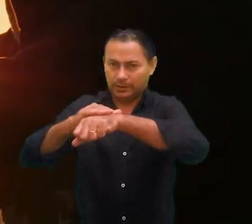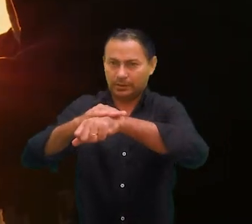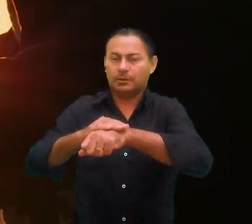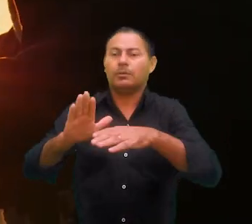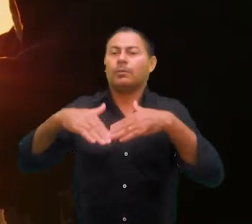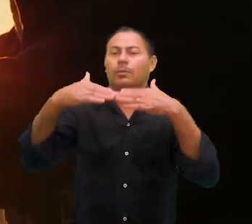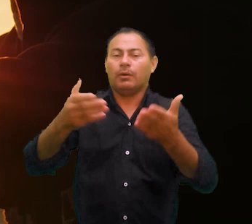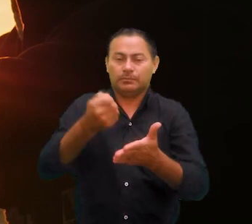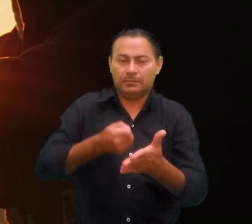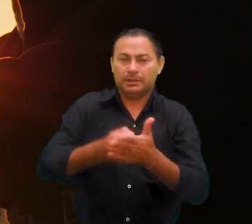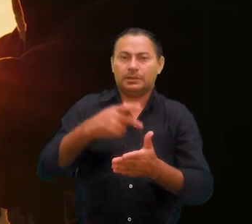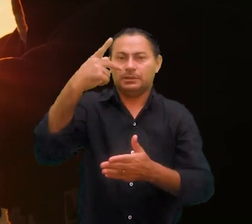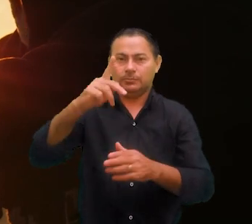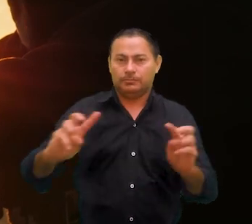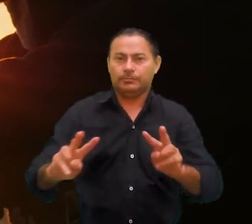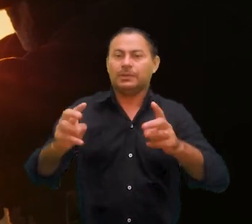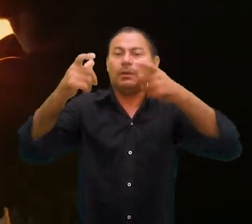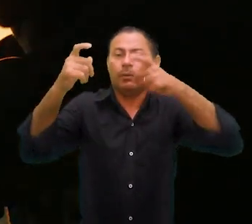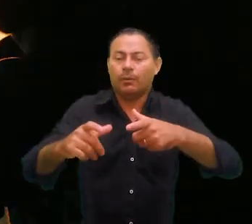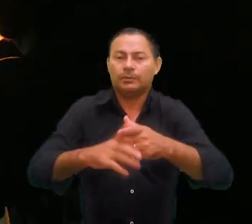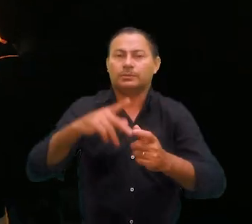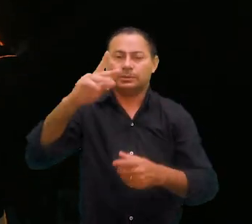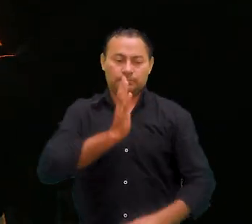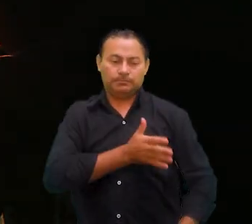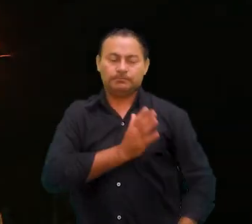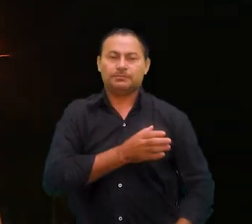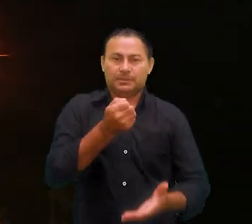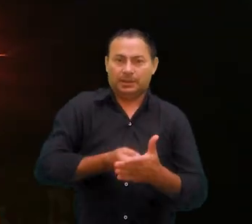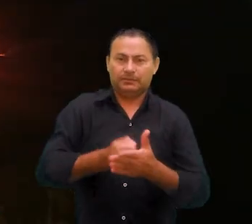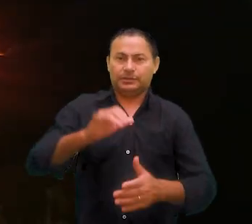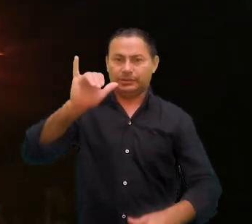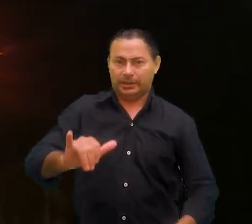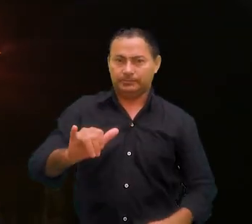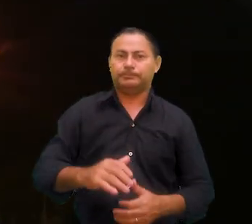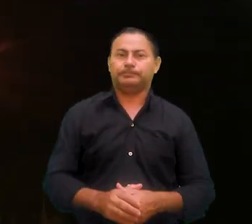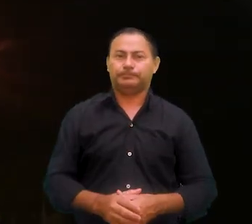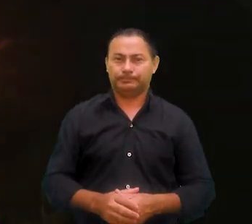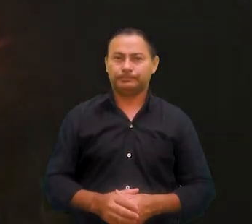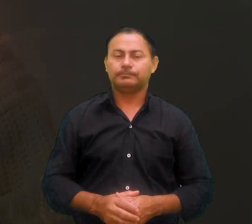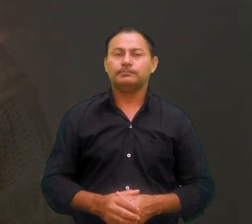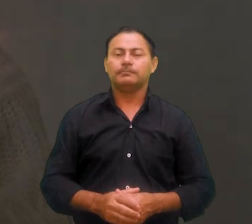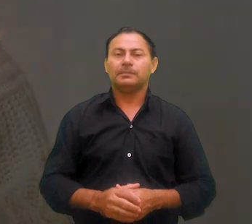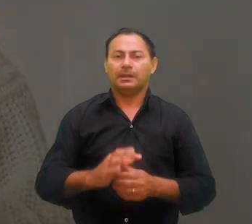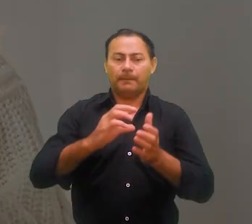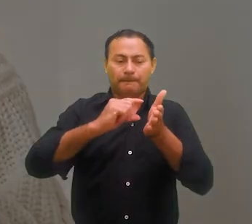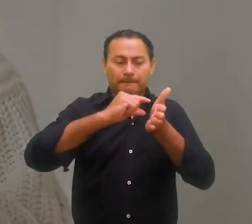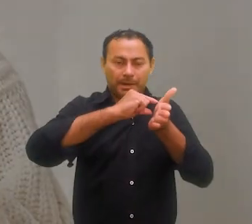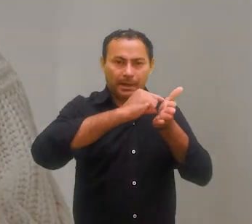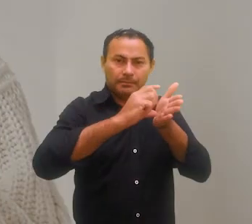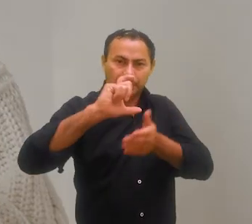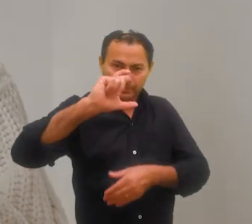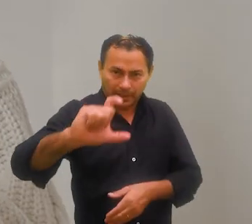podemos conversar sobre quais devem ser os seus valores e onde o seu coração deve estar.